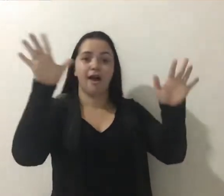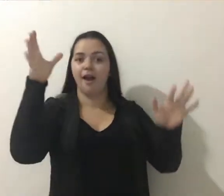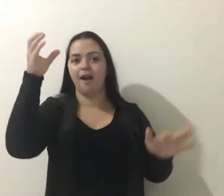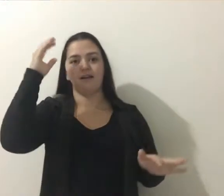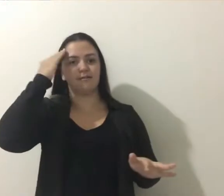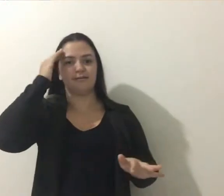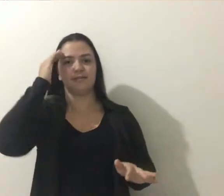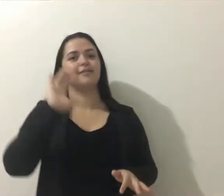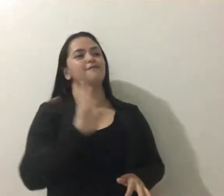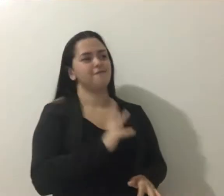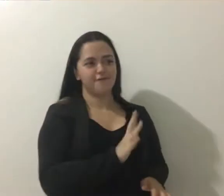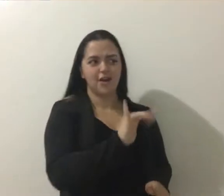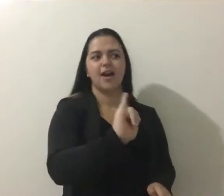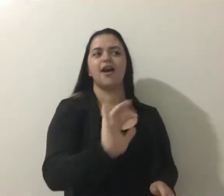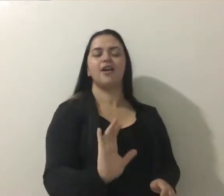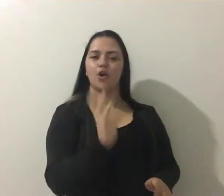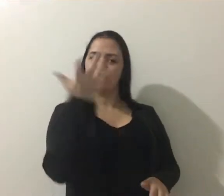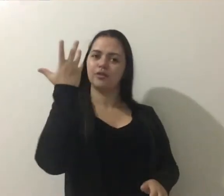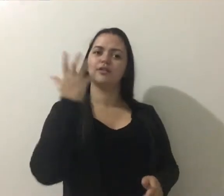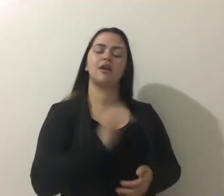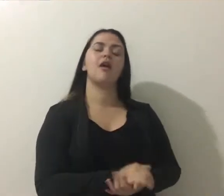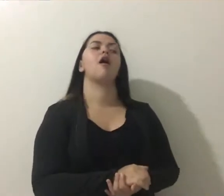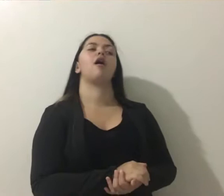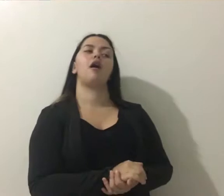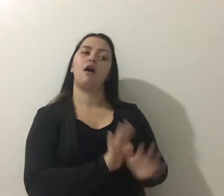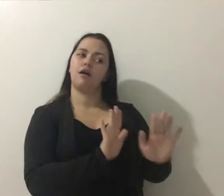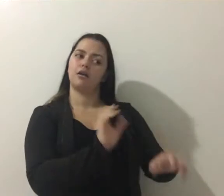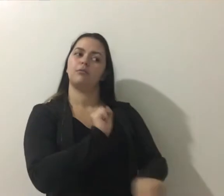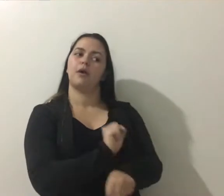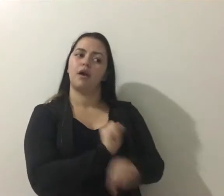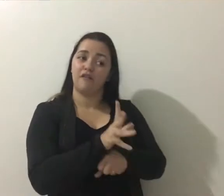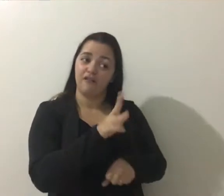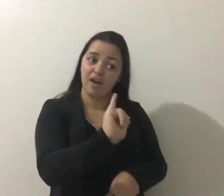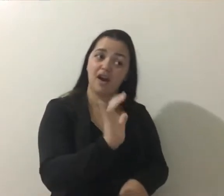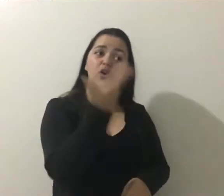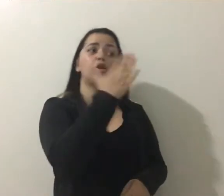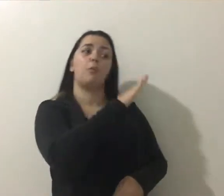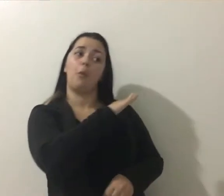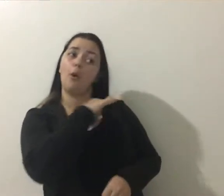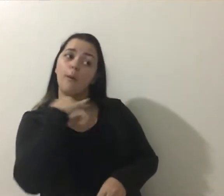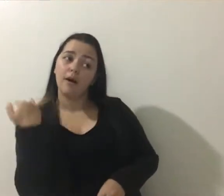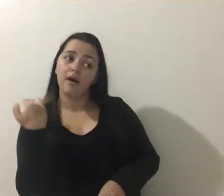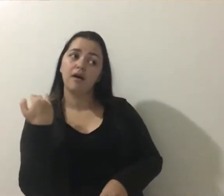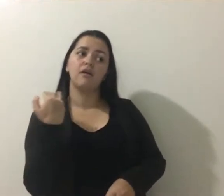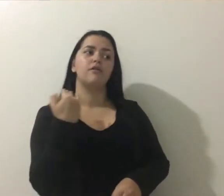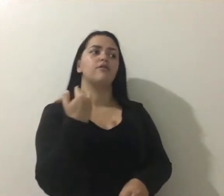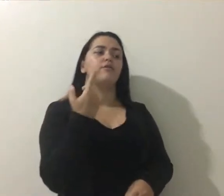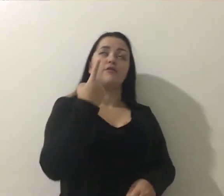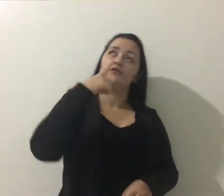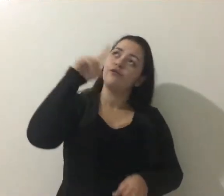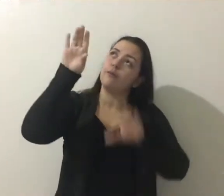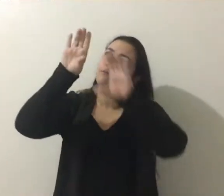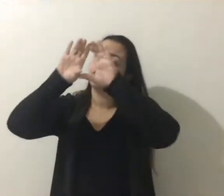do que iria acontecer. Olha, isso vai acontecer. Eu vou morrer, eu vou para o Pai, mas não